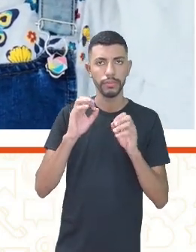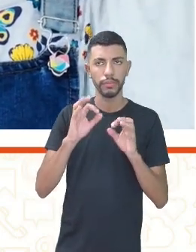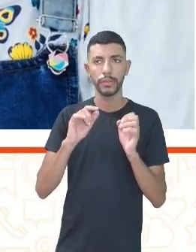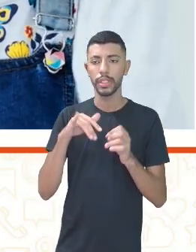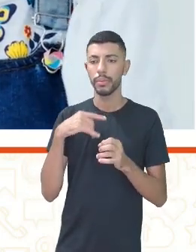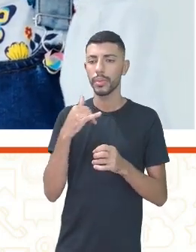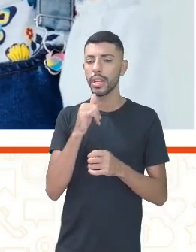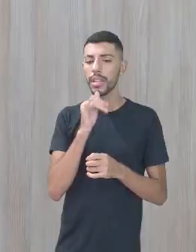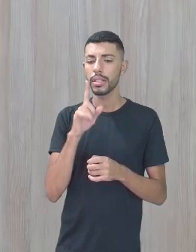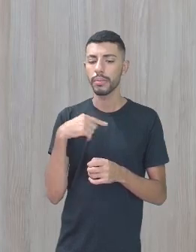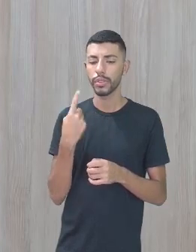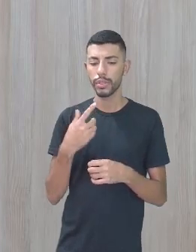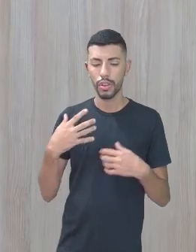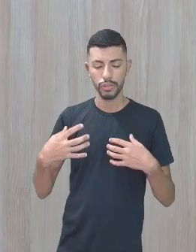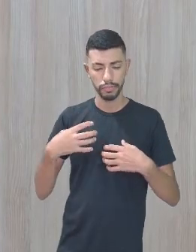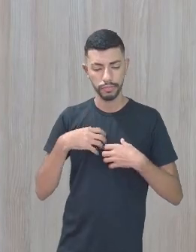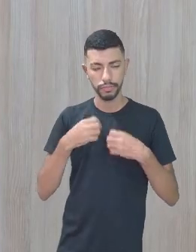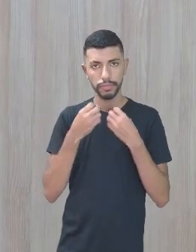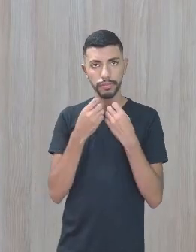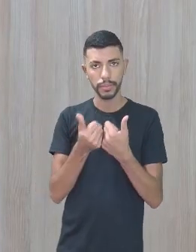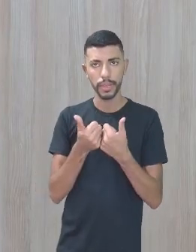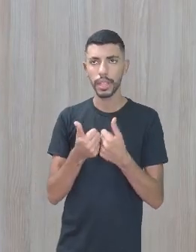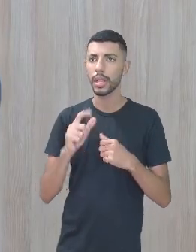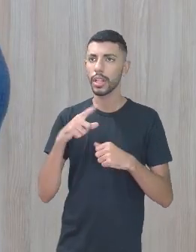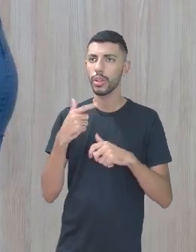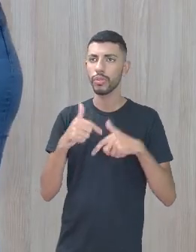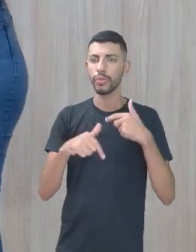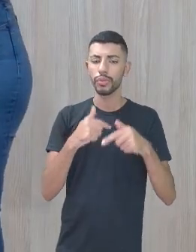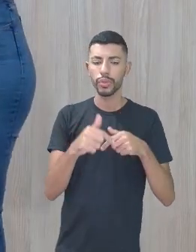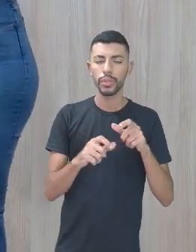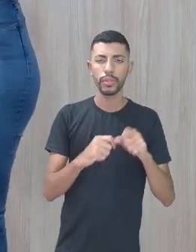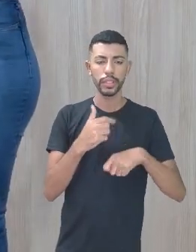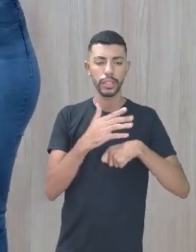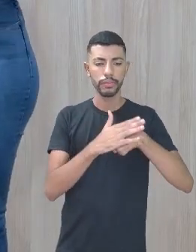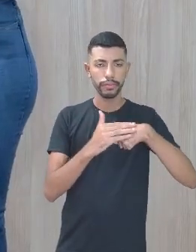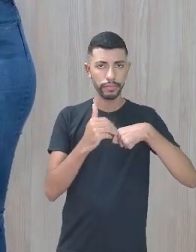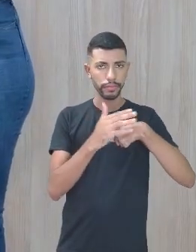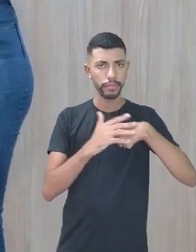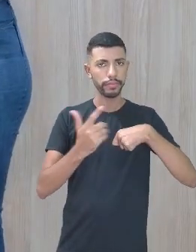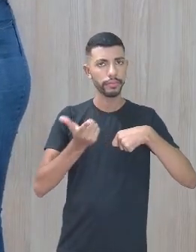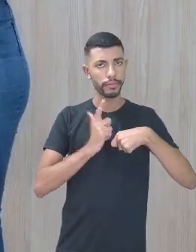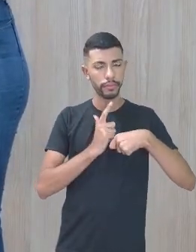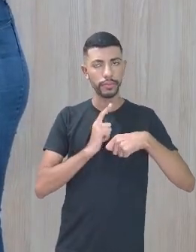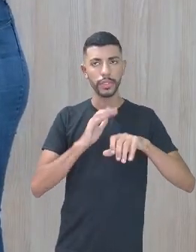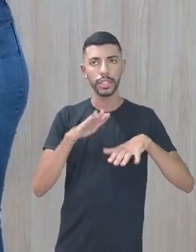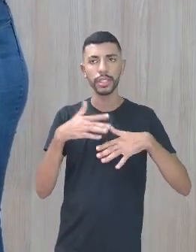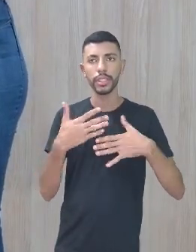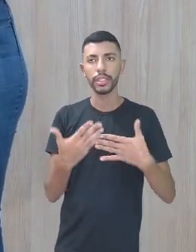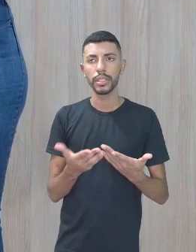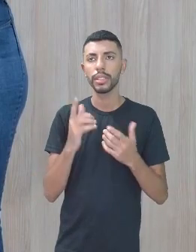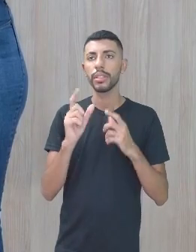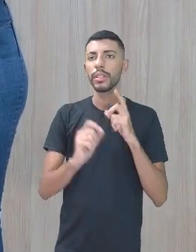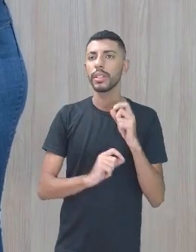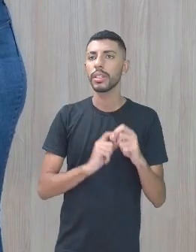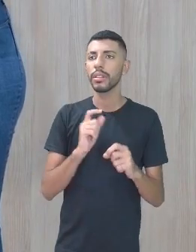está inteiro, quando a gente funciona no viés do afeto, né? A gente tem contemplado